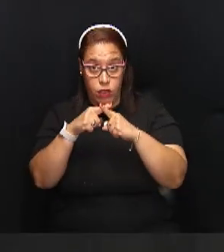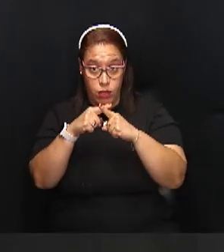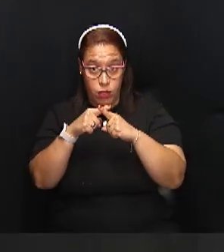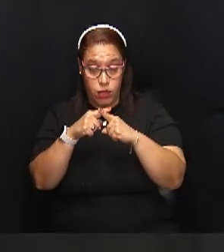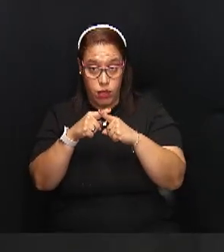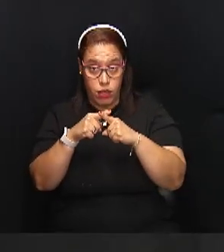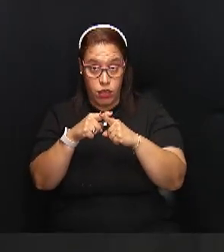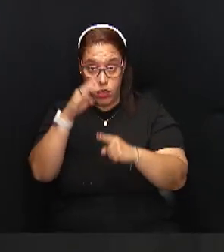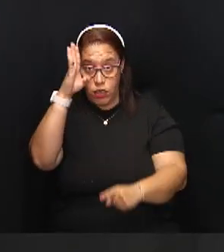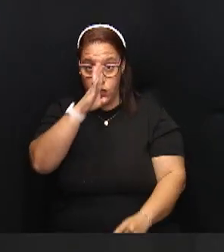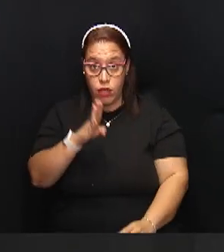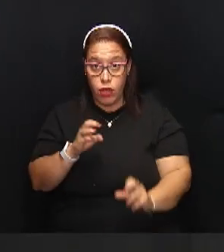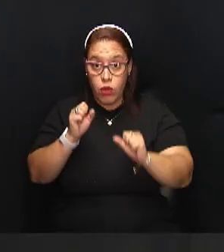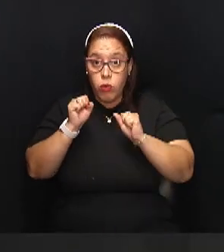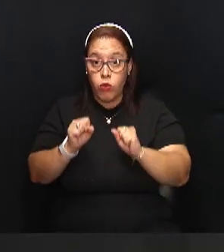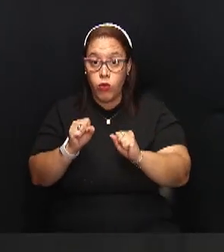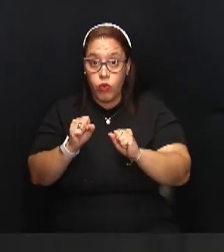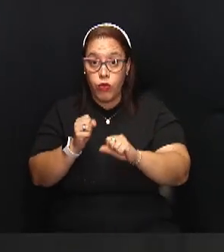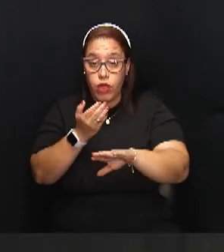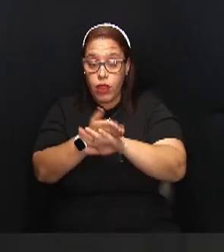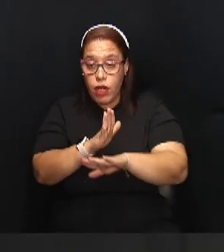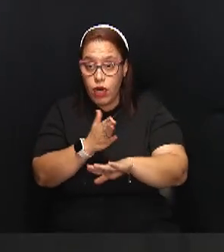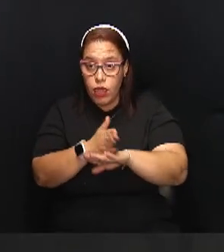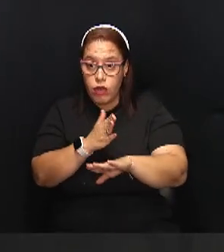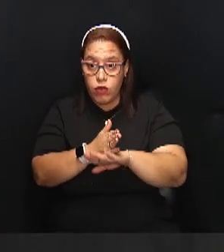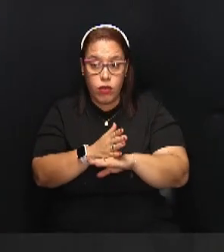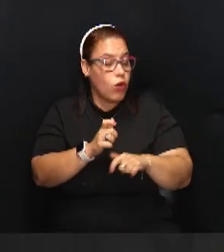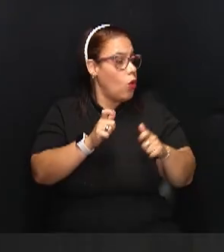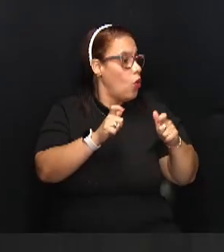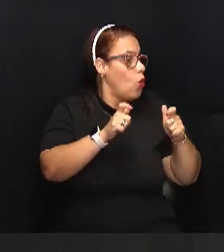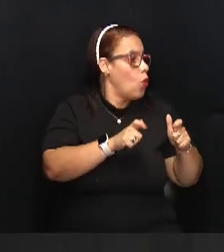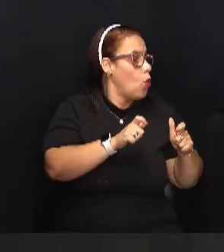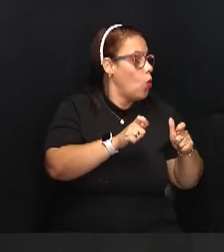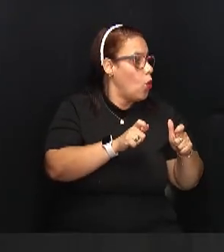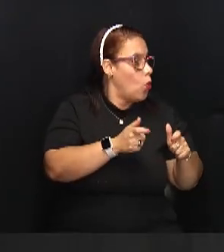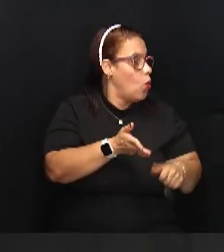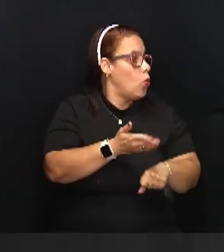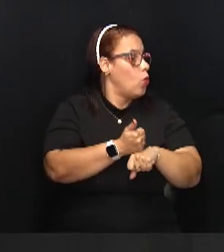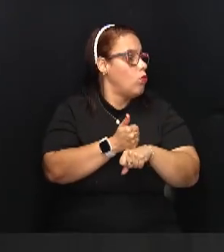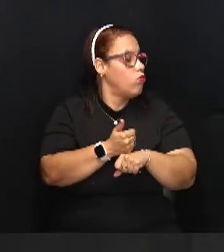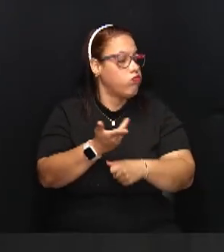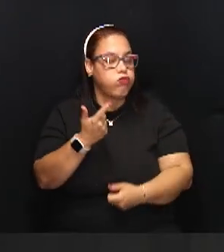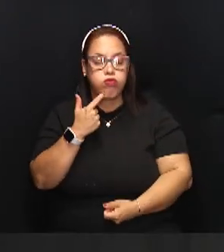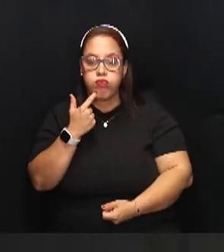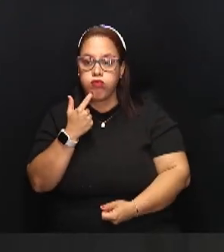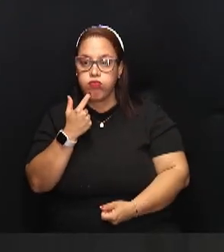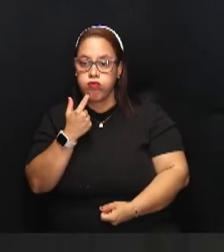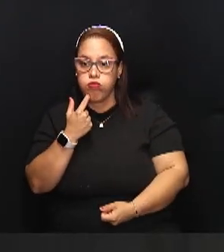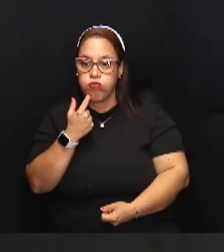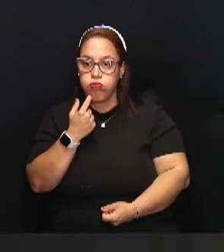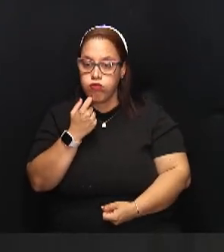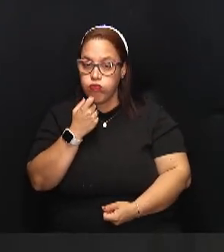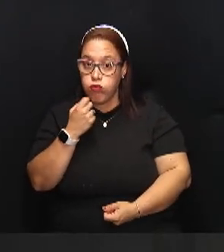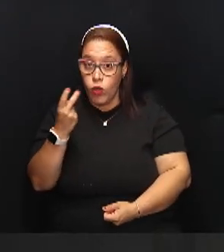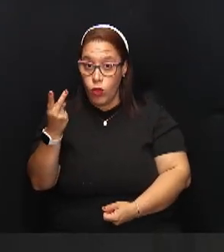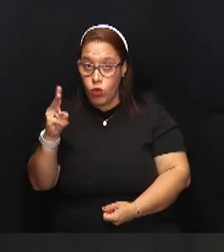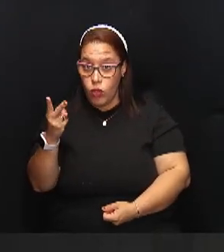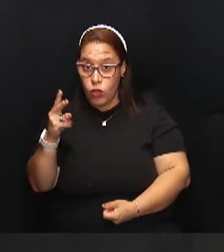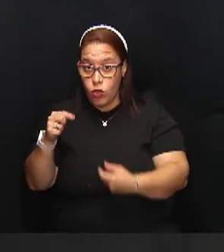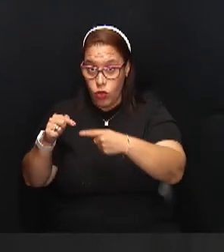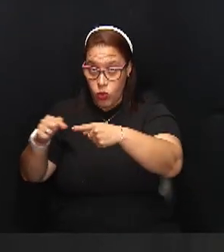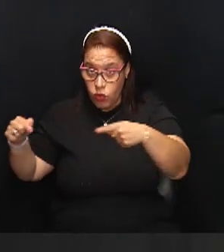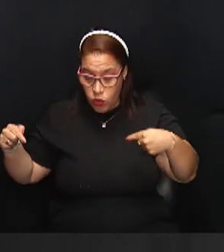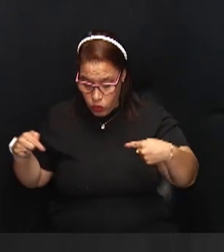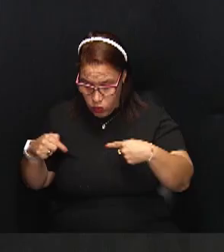seleção brasileira pudessem jogar. Onde ele é praticado? Eles jogam em dois